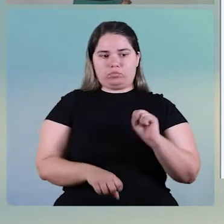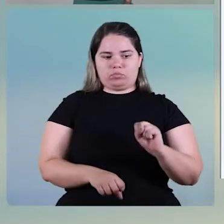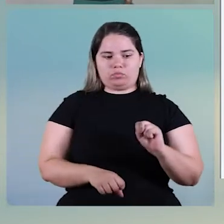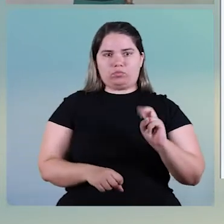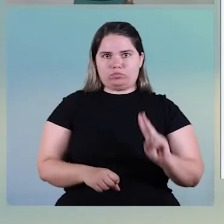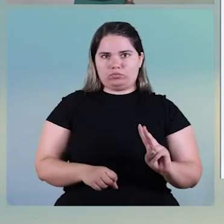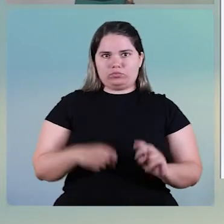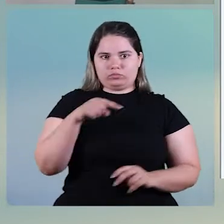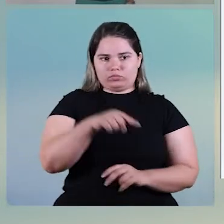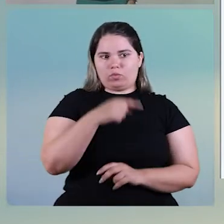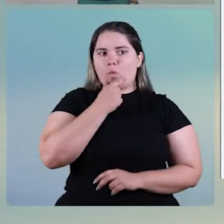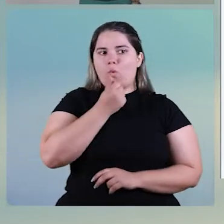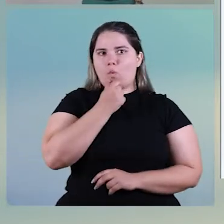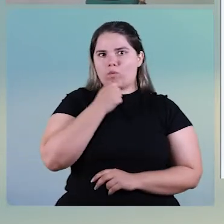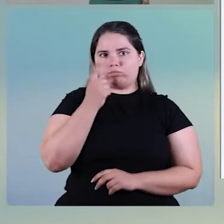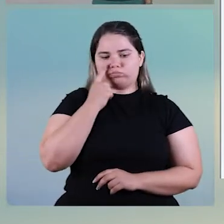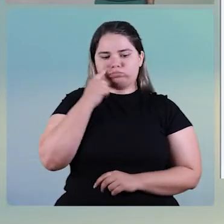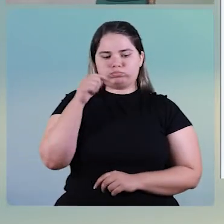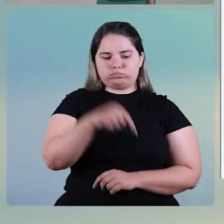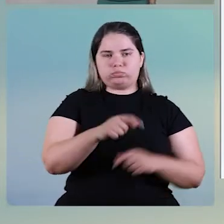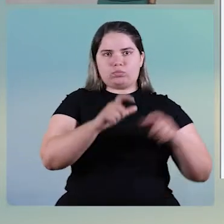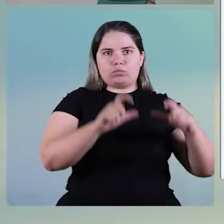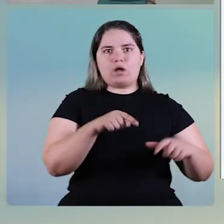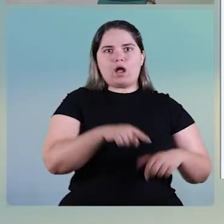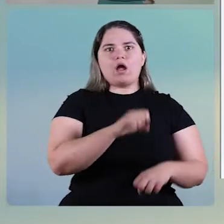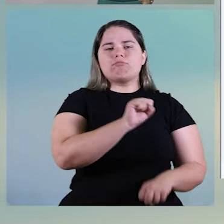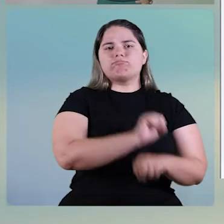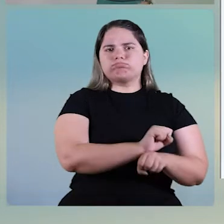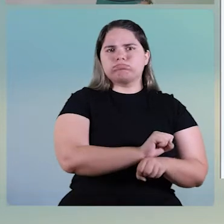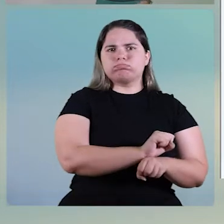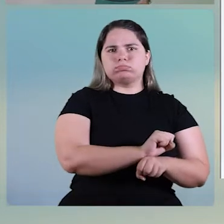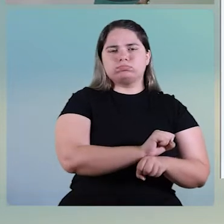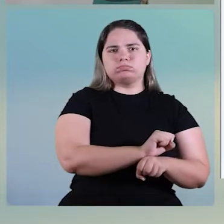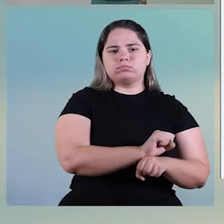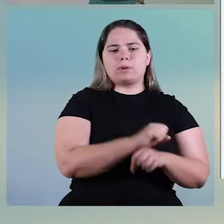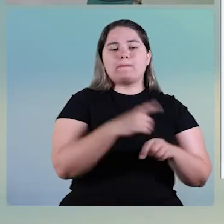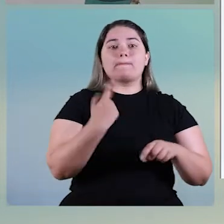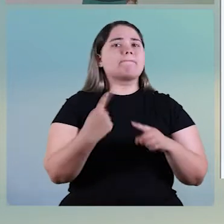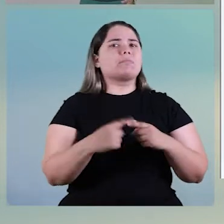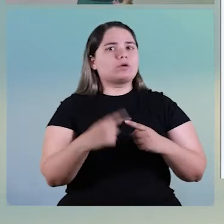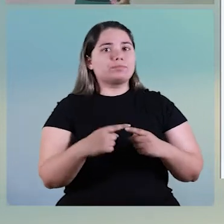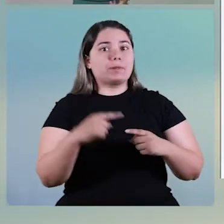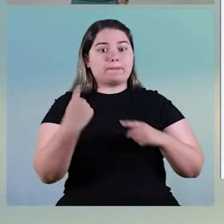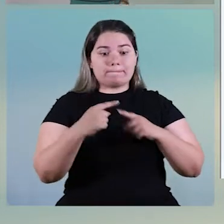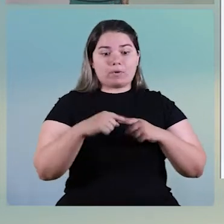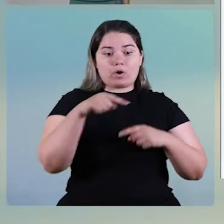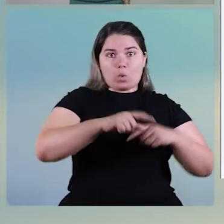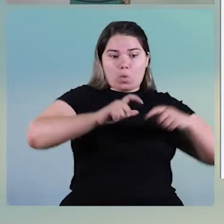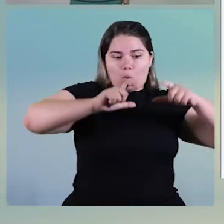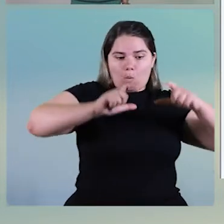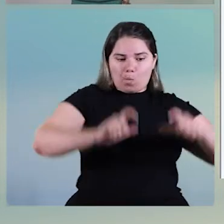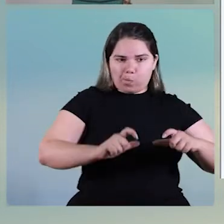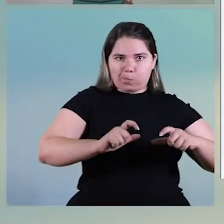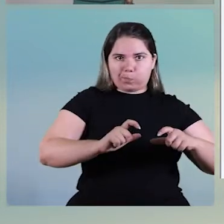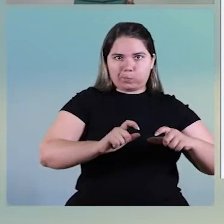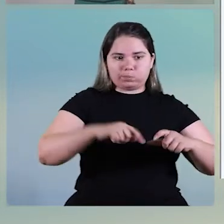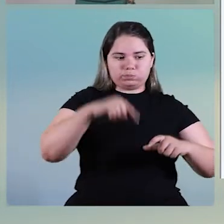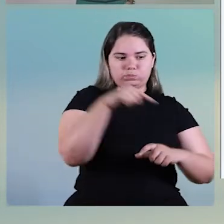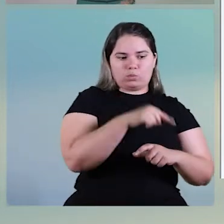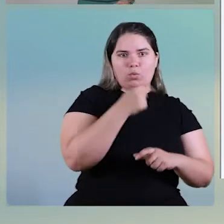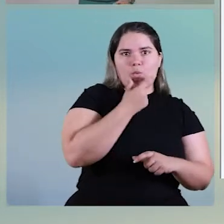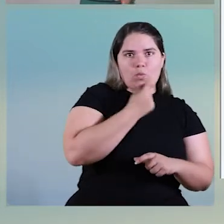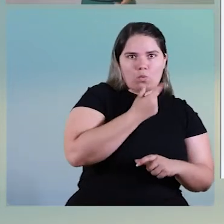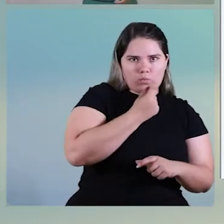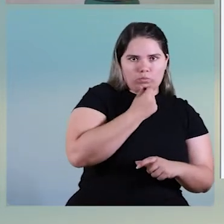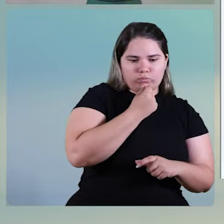este rapaz se encontra em repouso. Por quê? Porque a posição entre o automóvel dirigido pelo